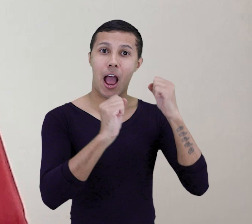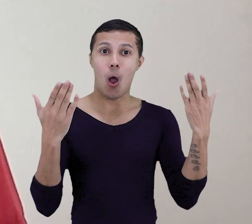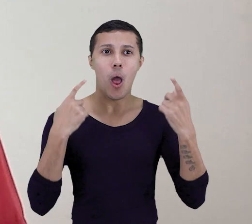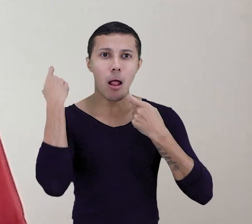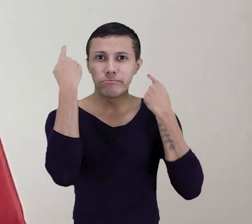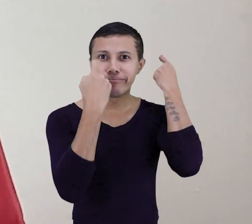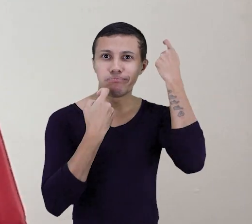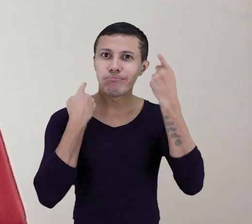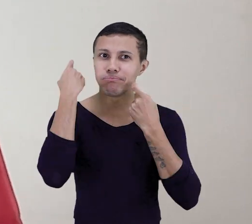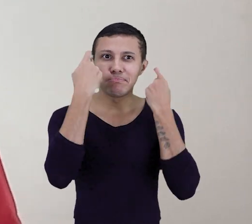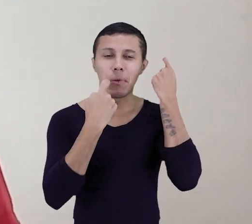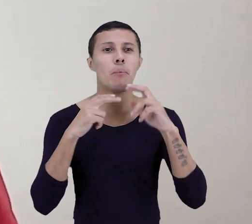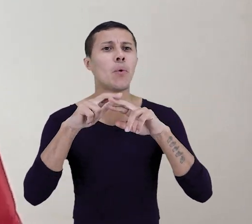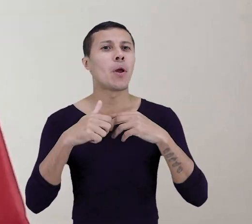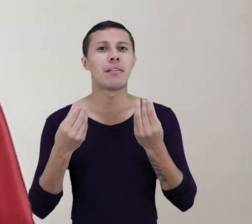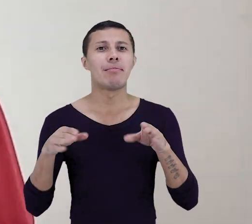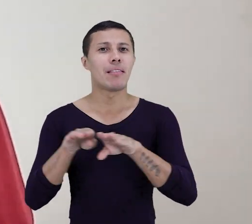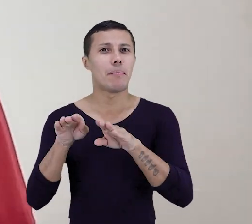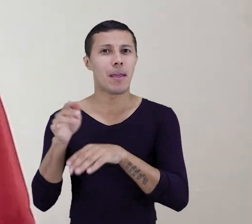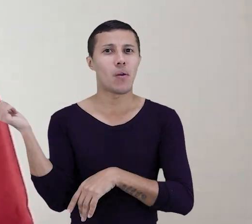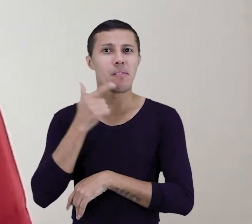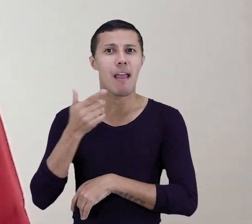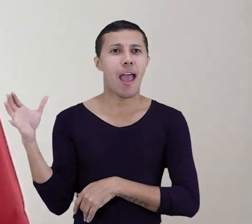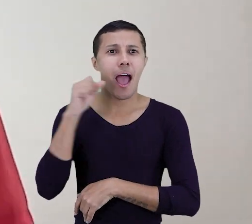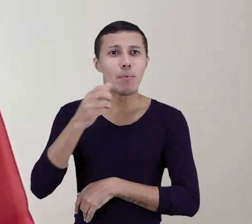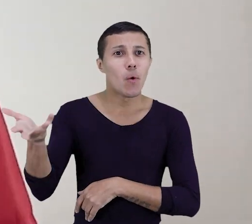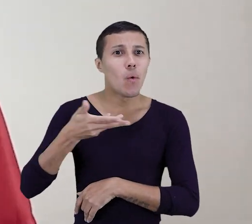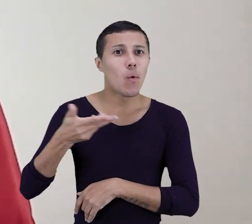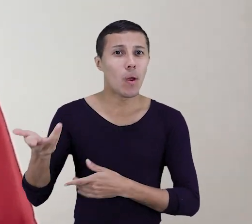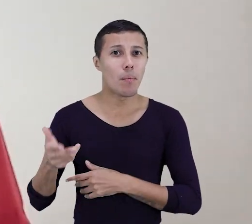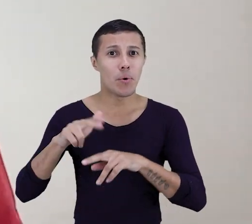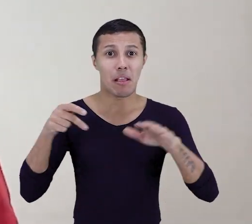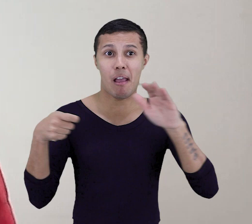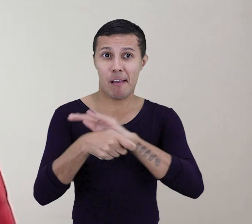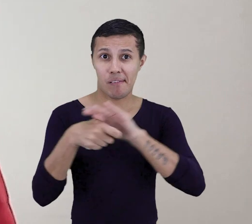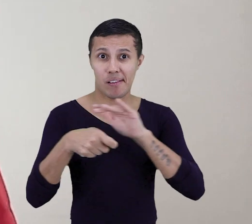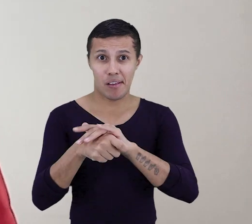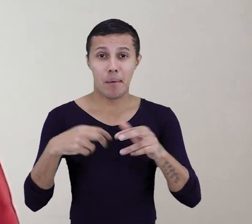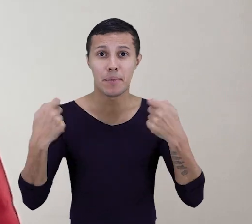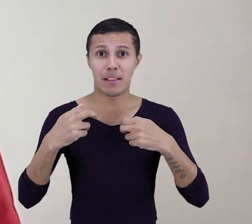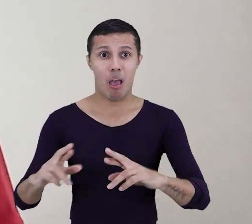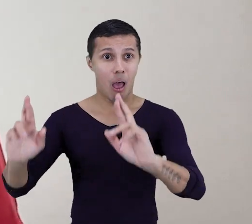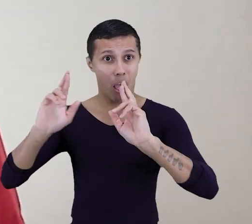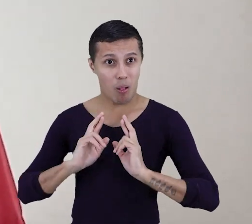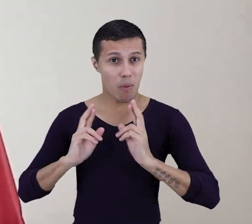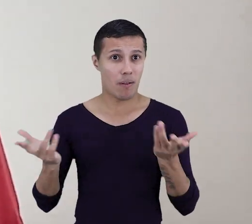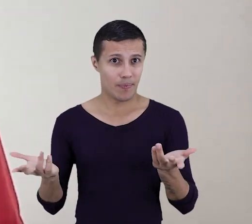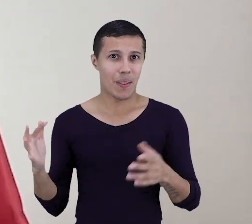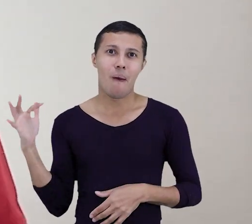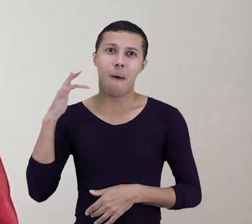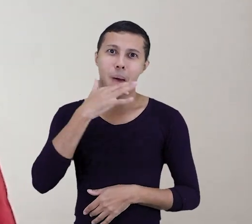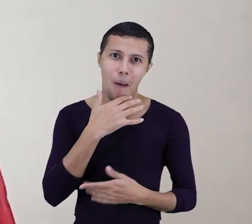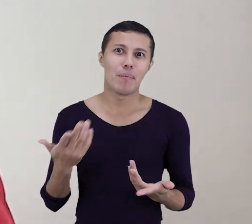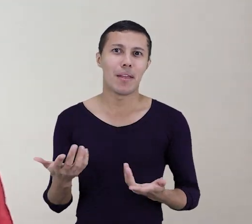preocupada com isso e também ela quer que chegue mais rápido. Afinal de contas, ela está investindo dinheiro aqui e ela quer o retorno. Sejamos bem claros em